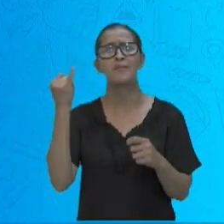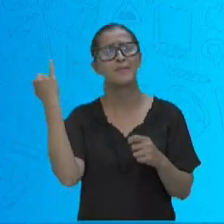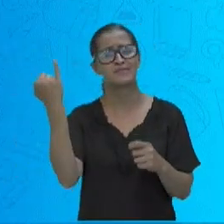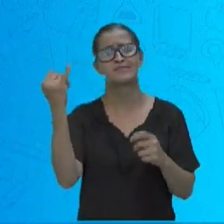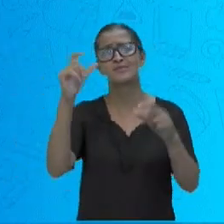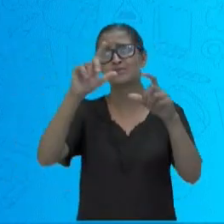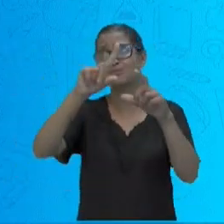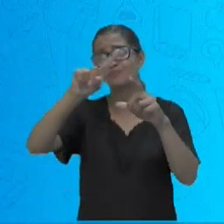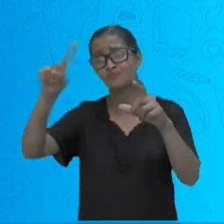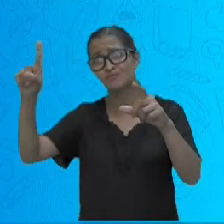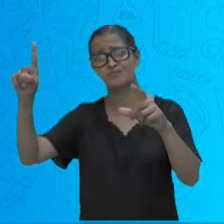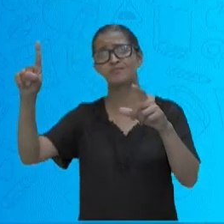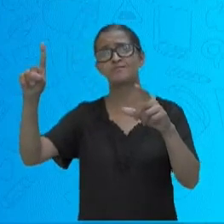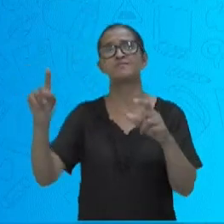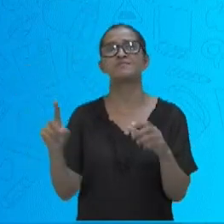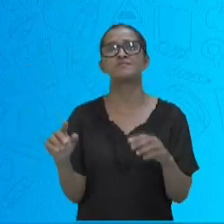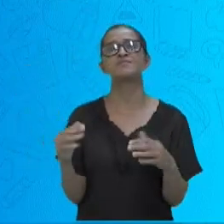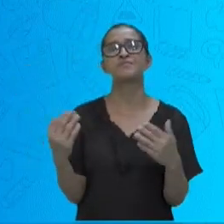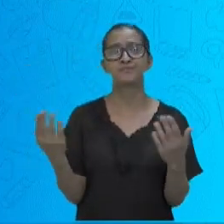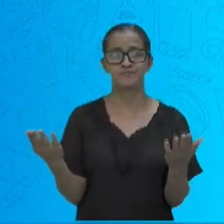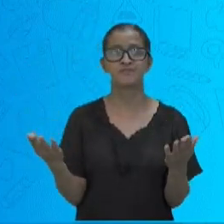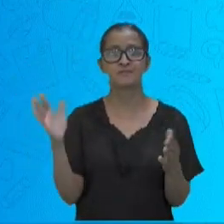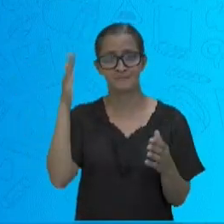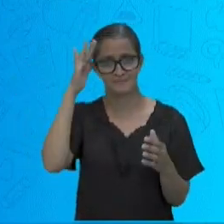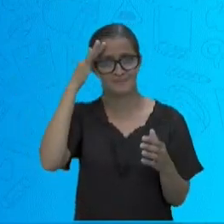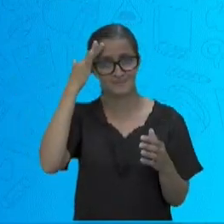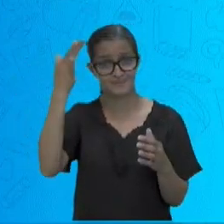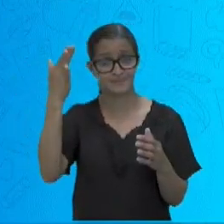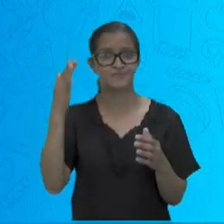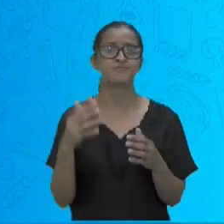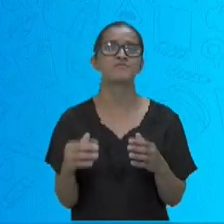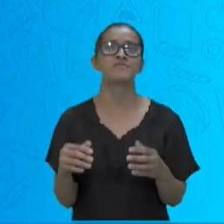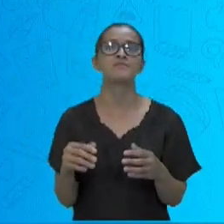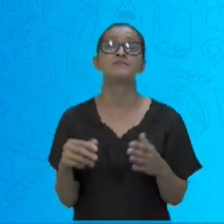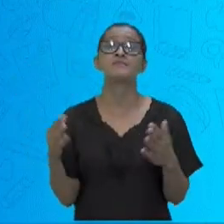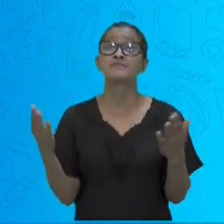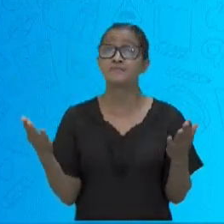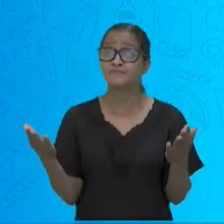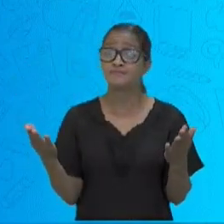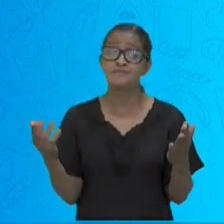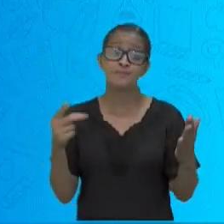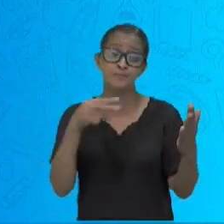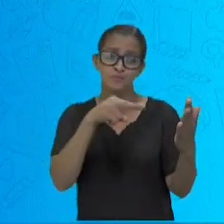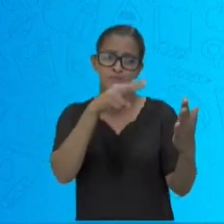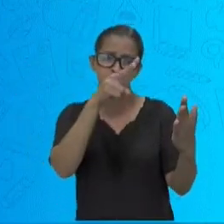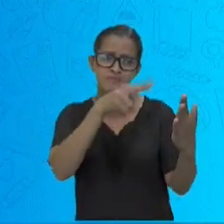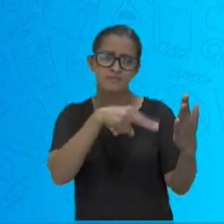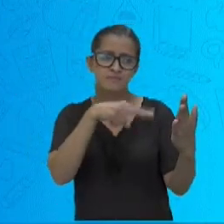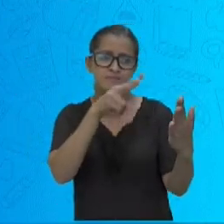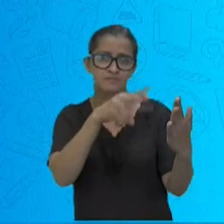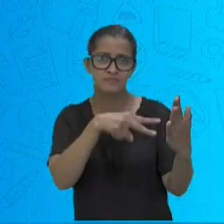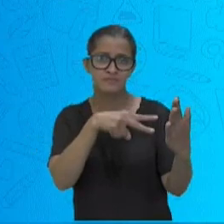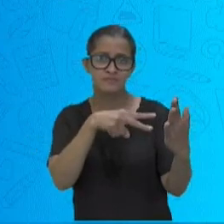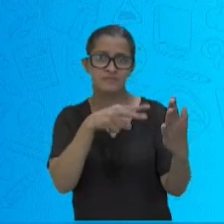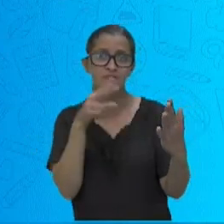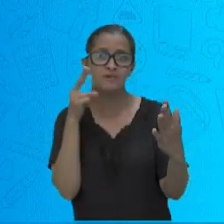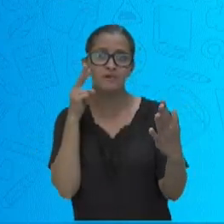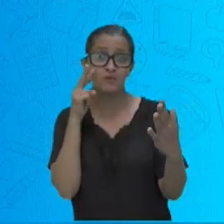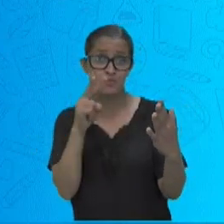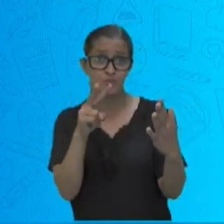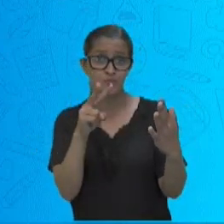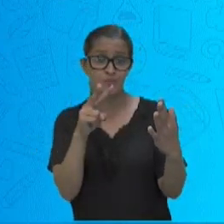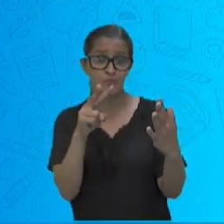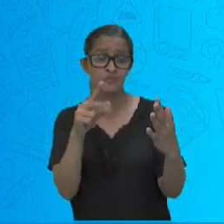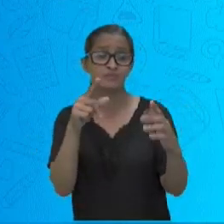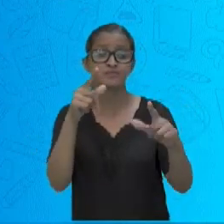encontrados nesta pesquisa. Nós vamos agora ler e interpretar um gráfico de barras. Você vai